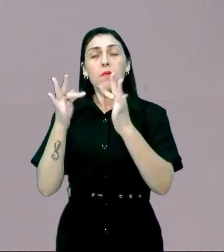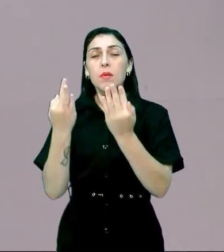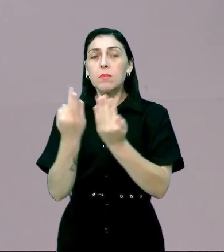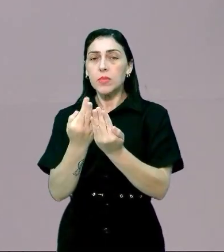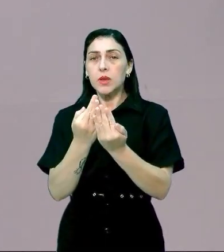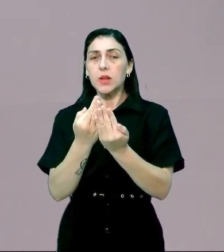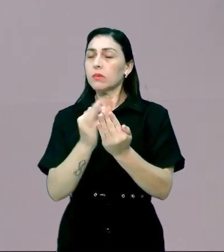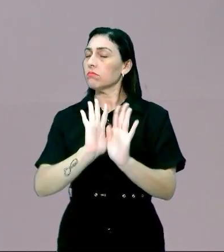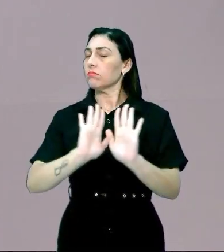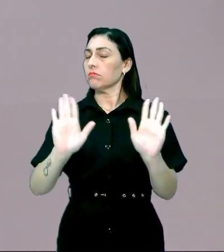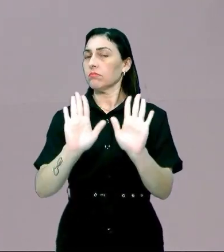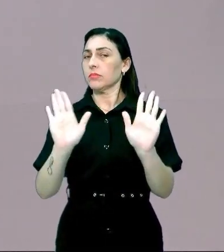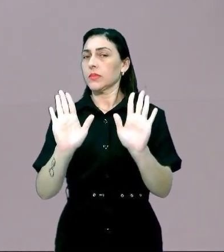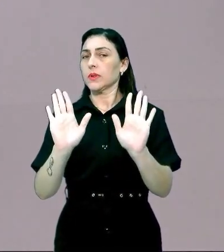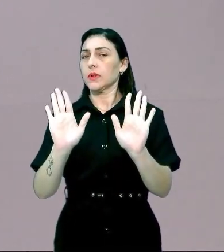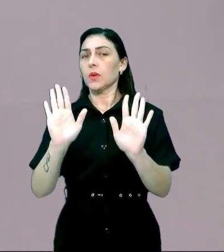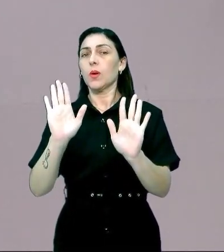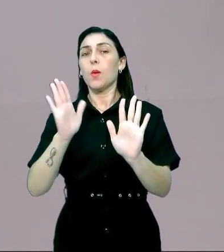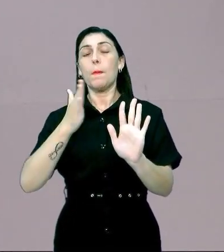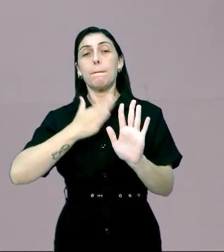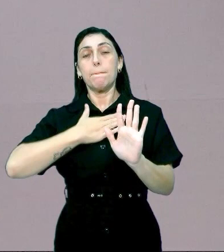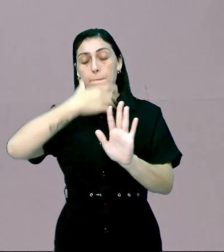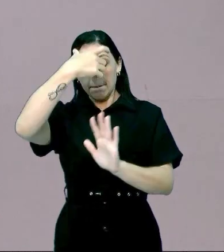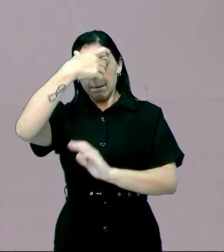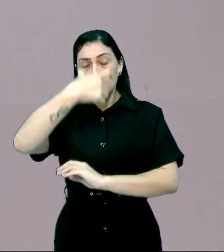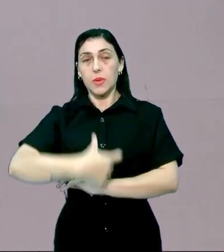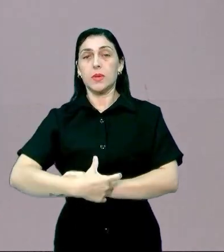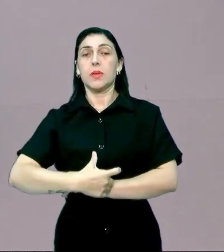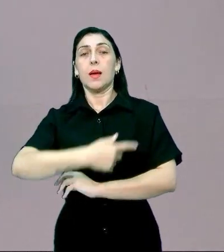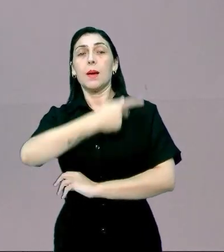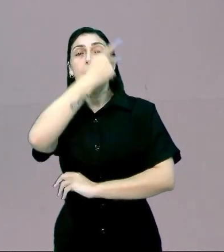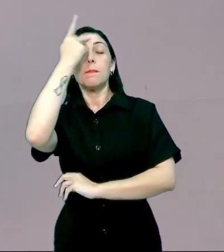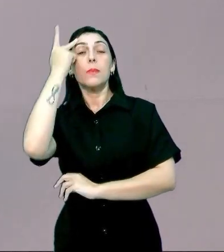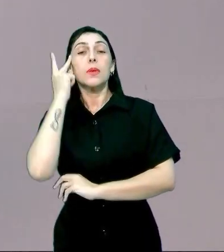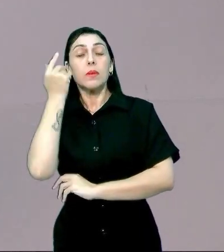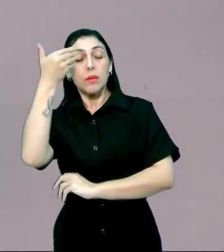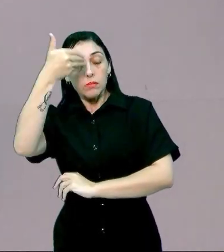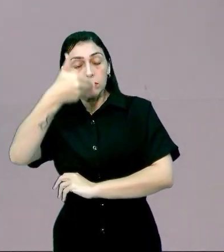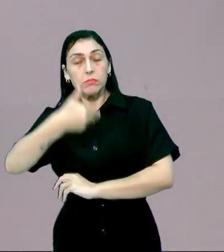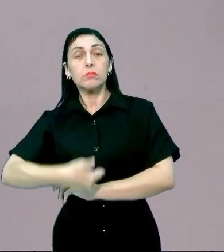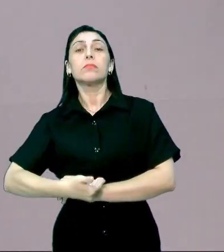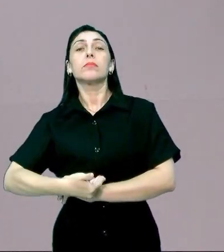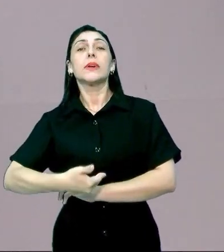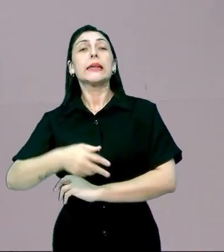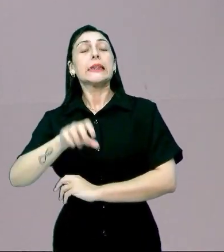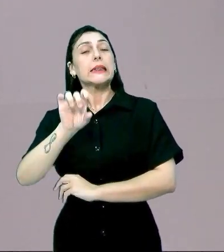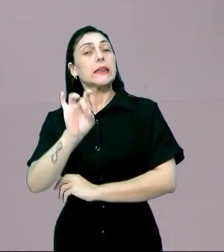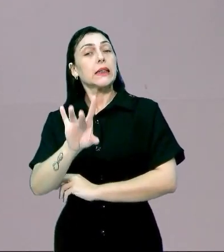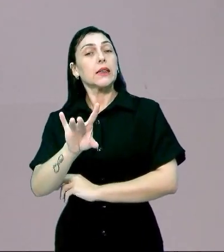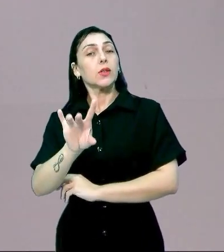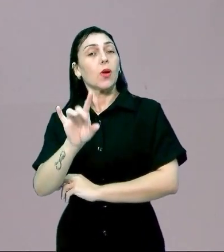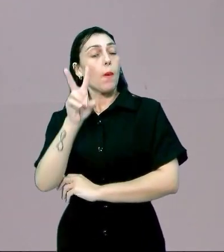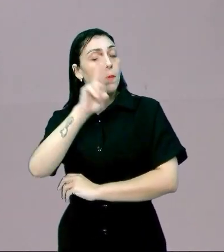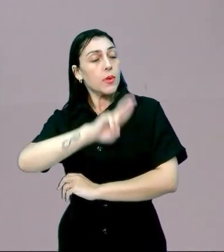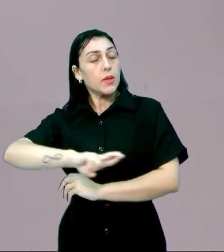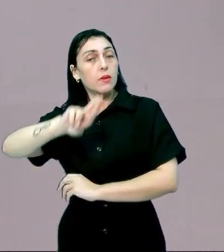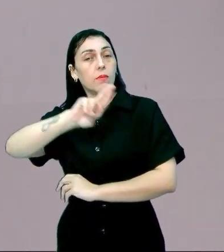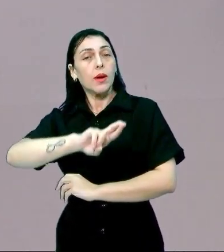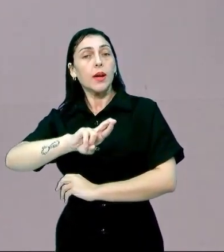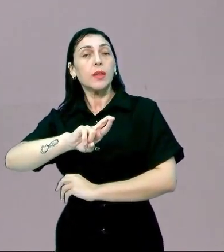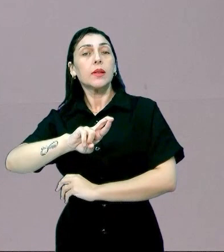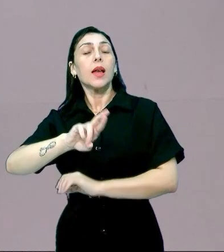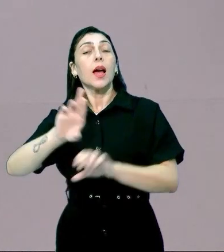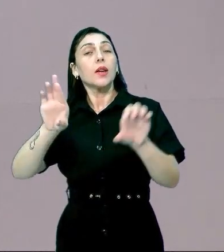e assim sucessivamente. O meu ser, a pessoa que eu sou, ela simplesmente não é observada.